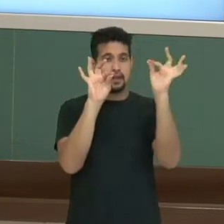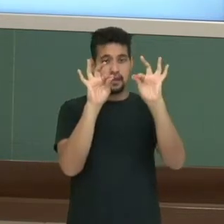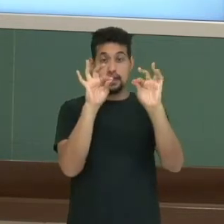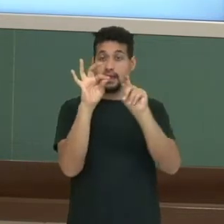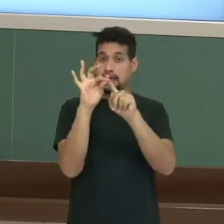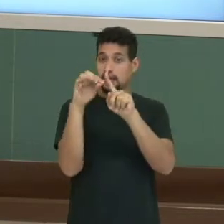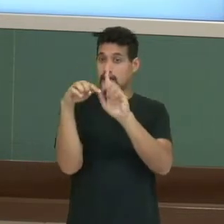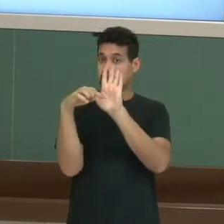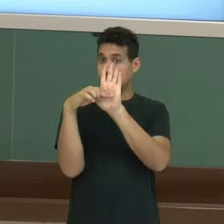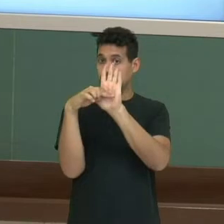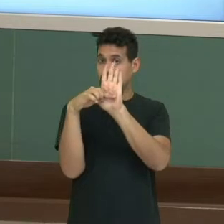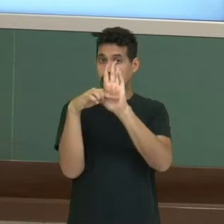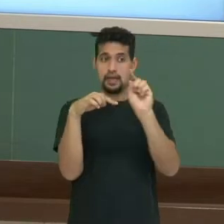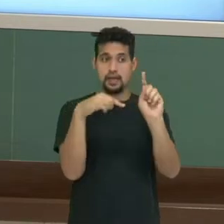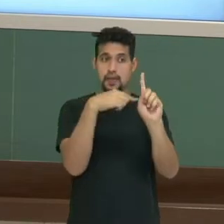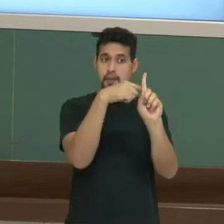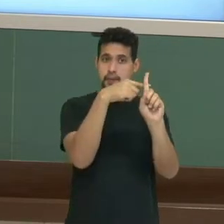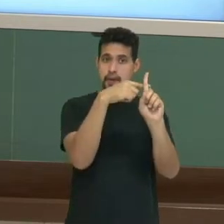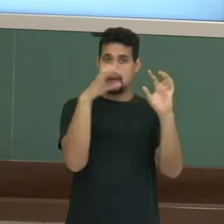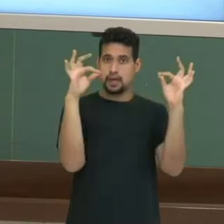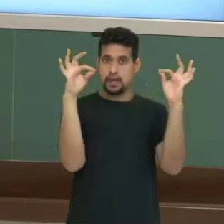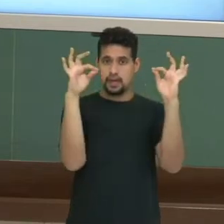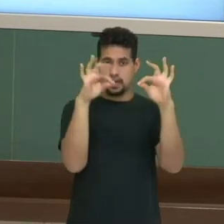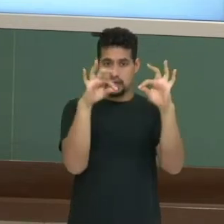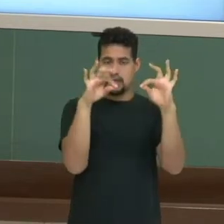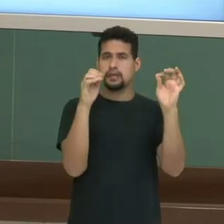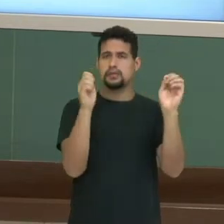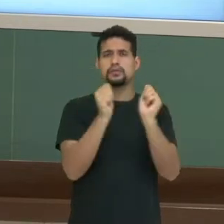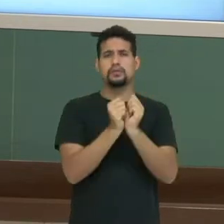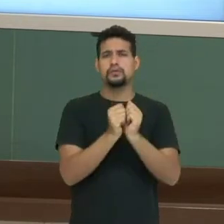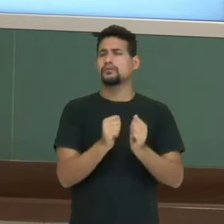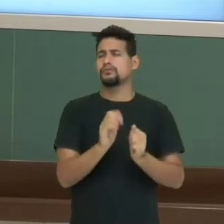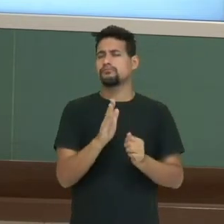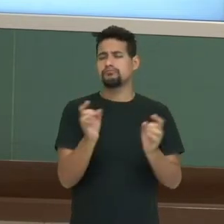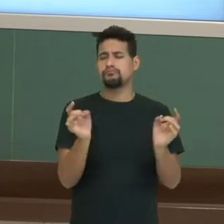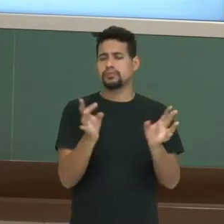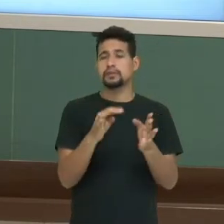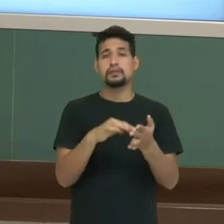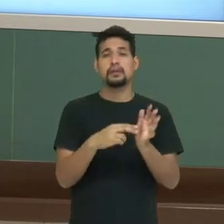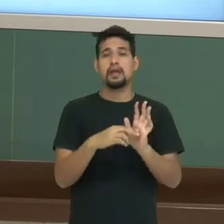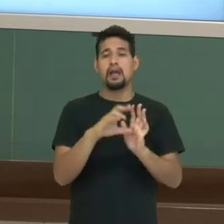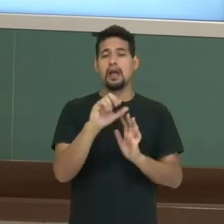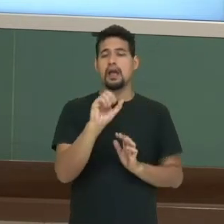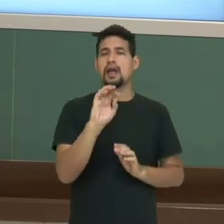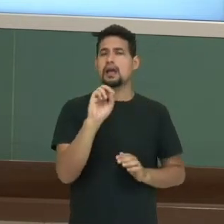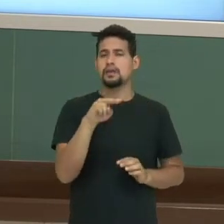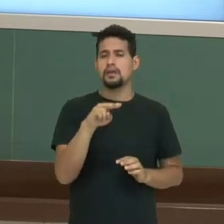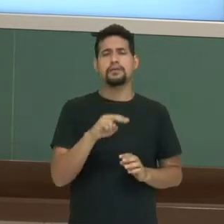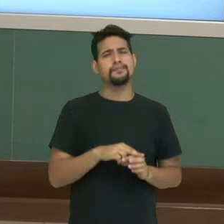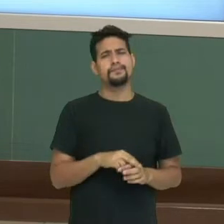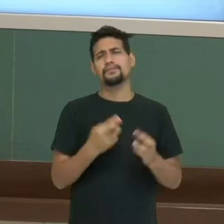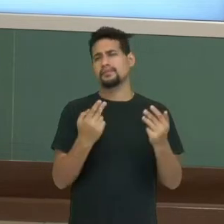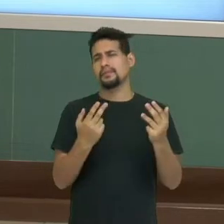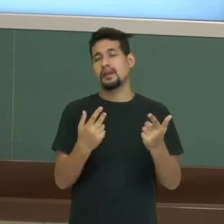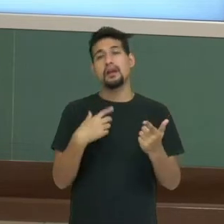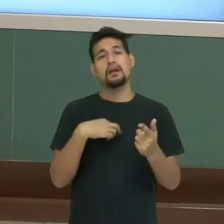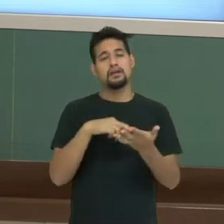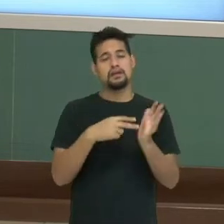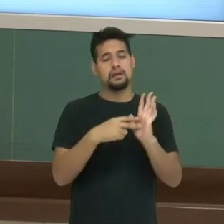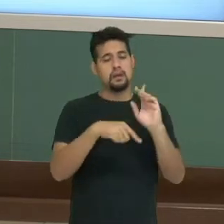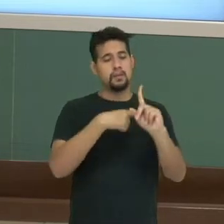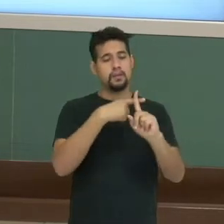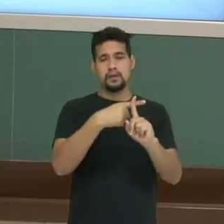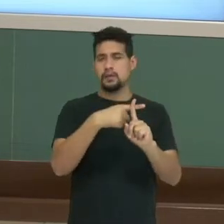o ânodo da pilha, ligado no eletrodo negativo da eletrólise, que é o cátodo. Assim como o eletrodo positivo